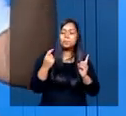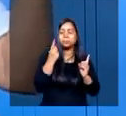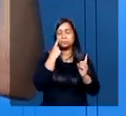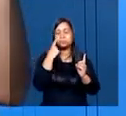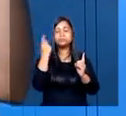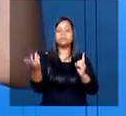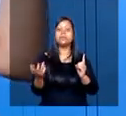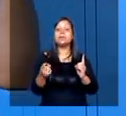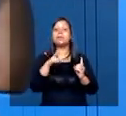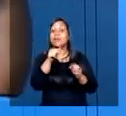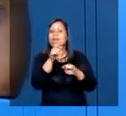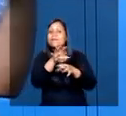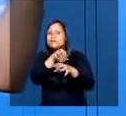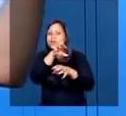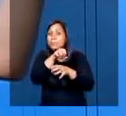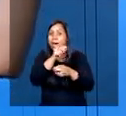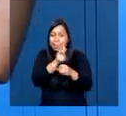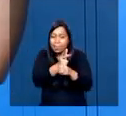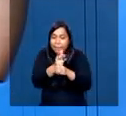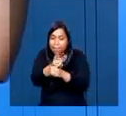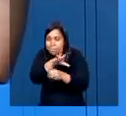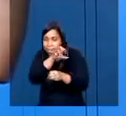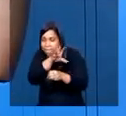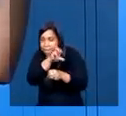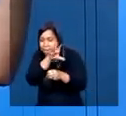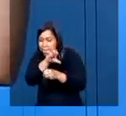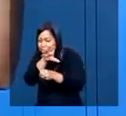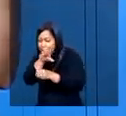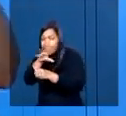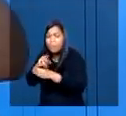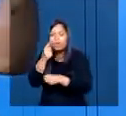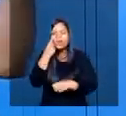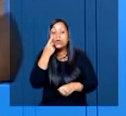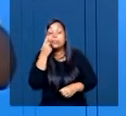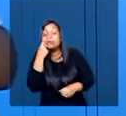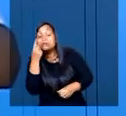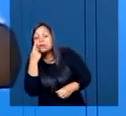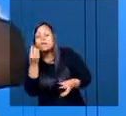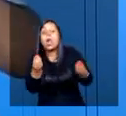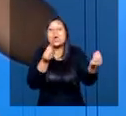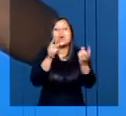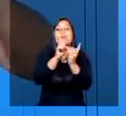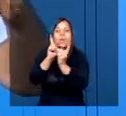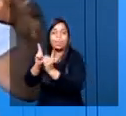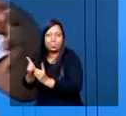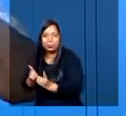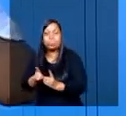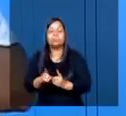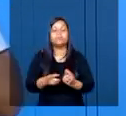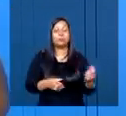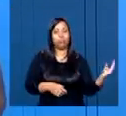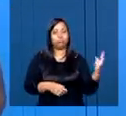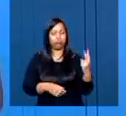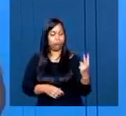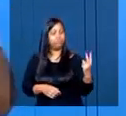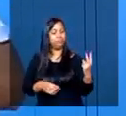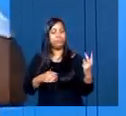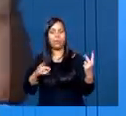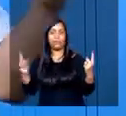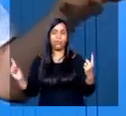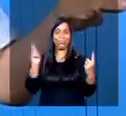Você, então, vai filmar, você vai ser o filmador e vai observar como é que a gente vai atender. E a gente chegou para atender essas